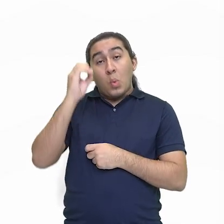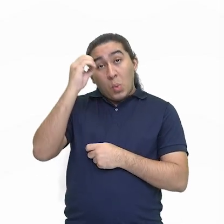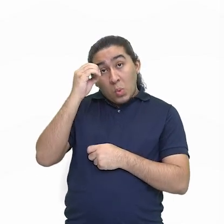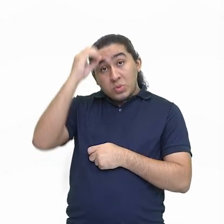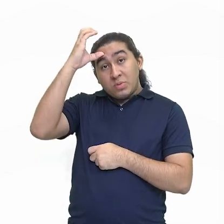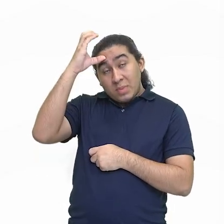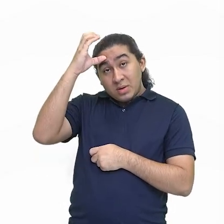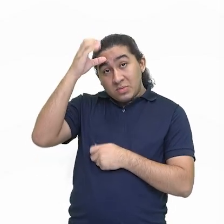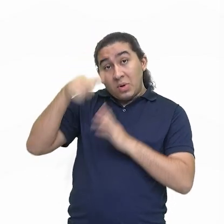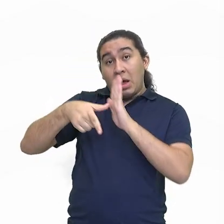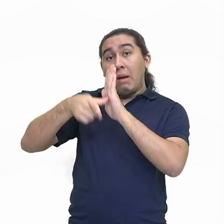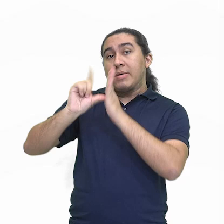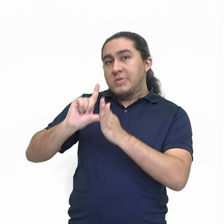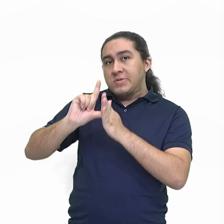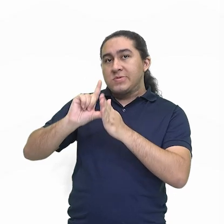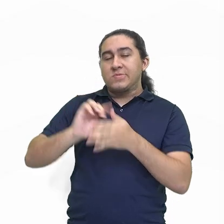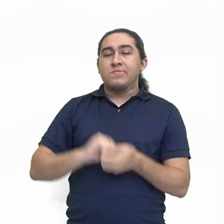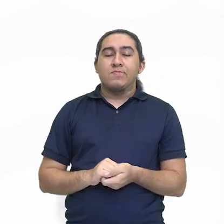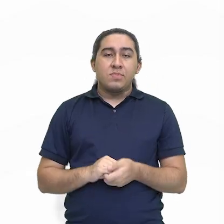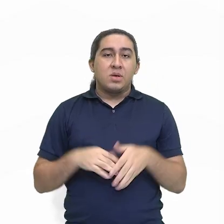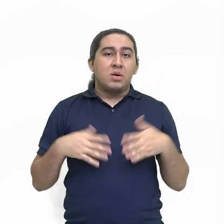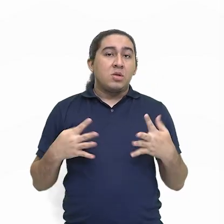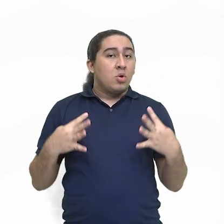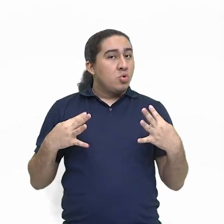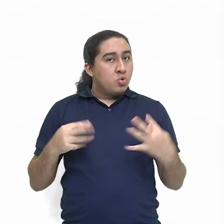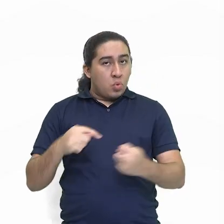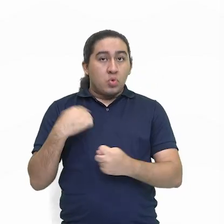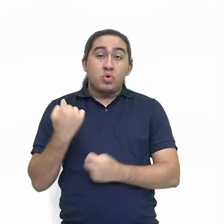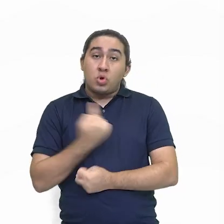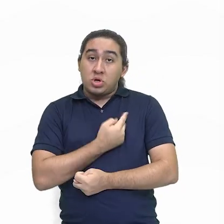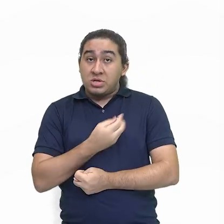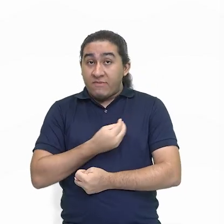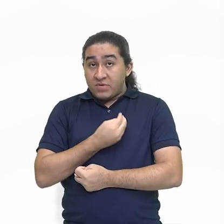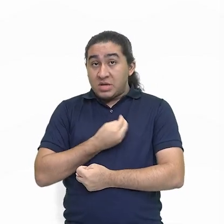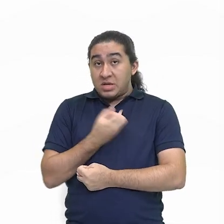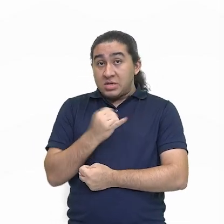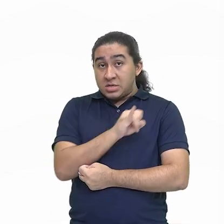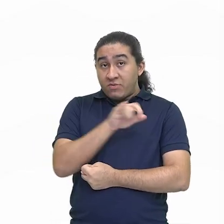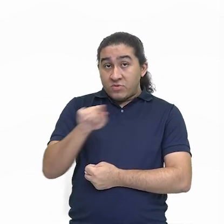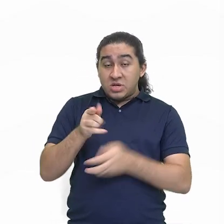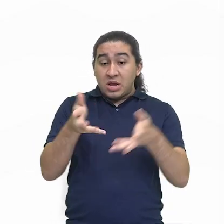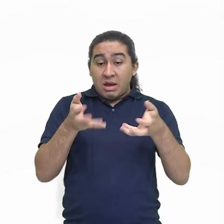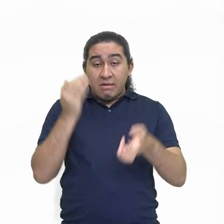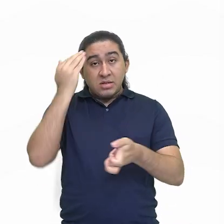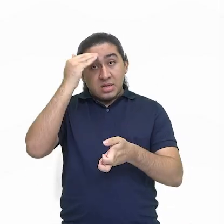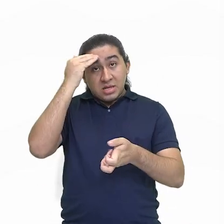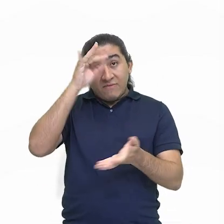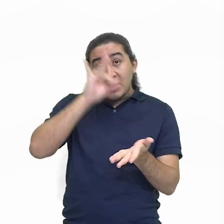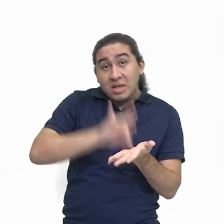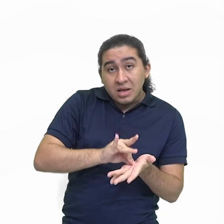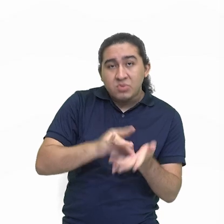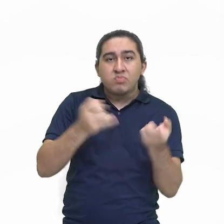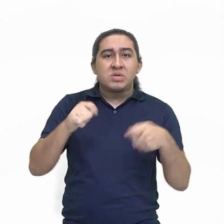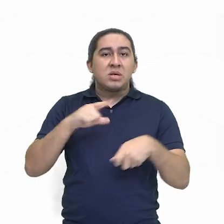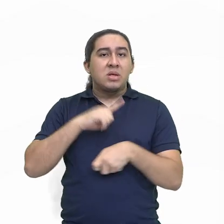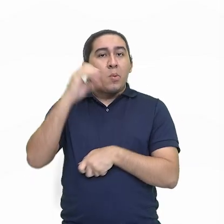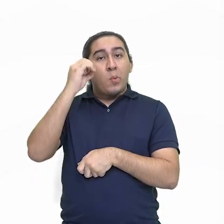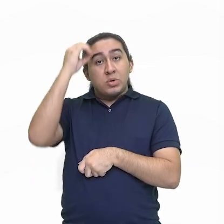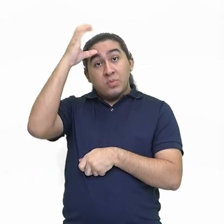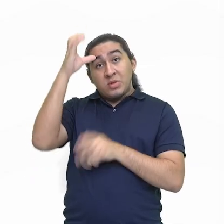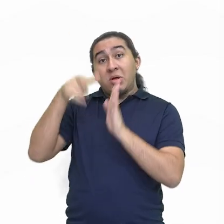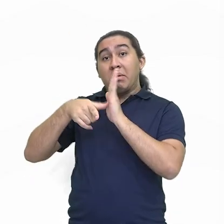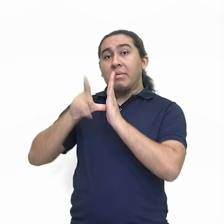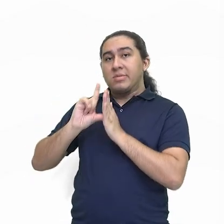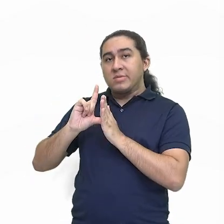prévio para tudo na vida. Para você compreender de fato, é preciso ter esse